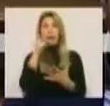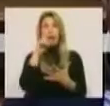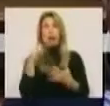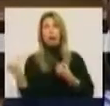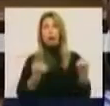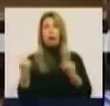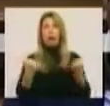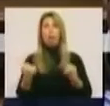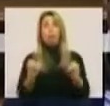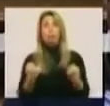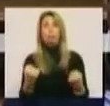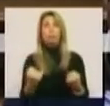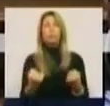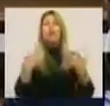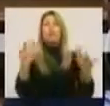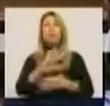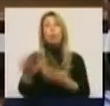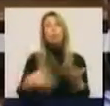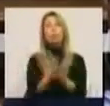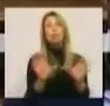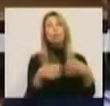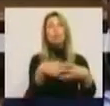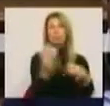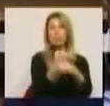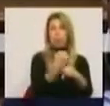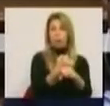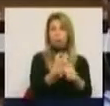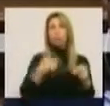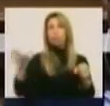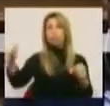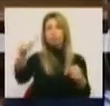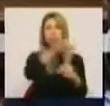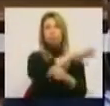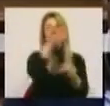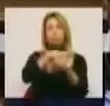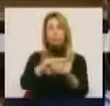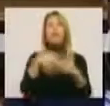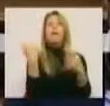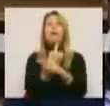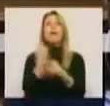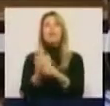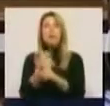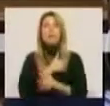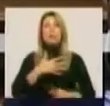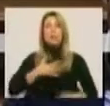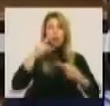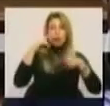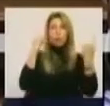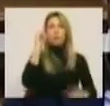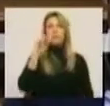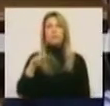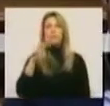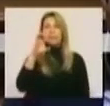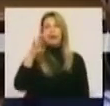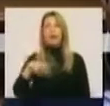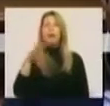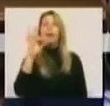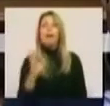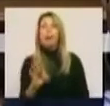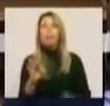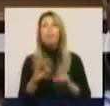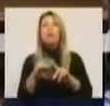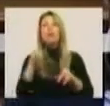assim, um grupo de trabalho que envolva as várias entidades públicas, desde logo o ICNF, a Autoridade Nacional para a Segurança